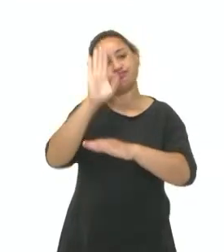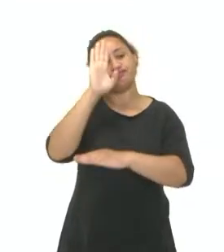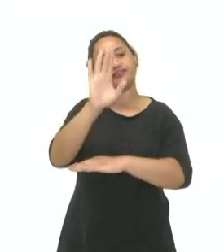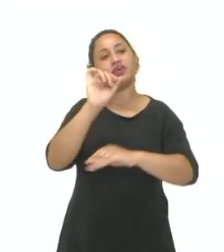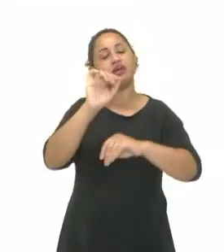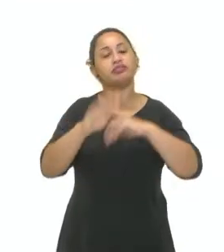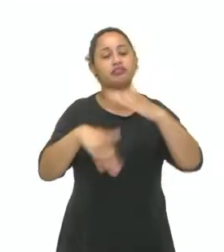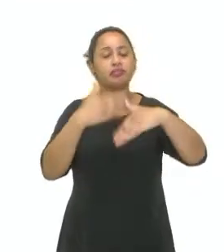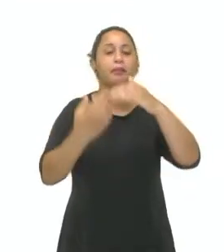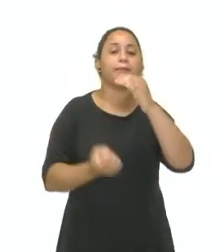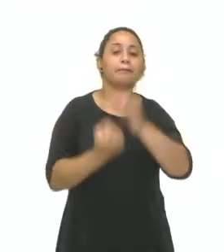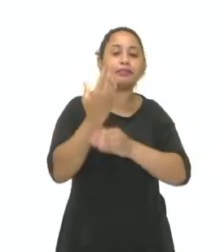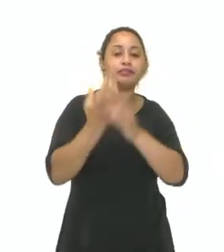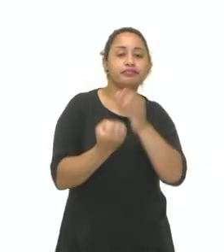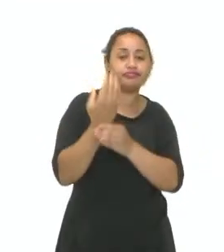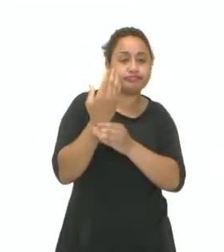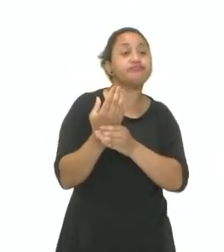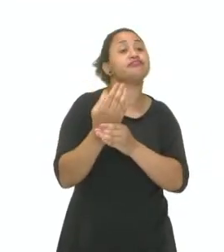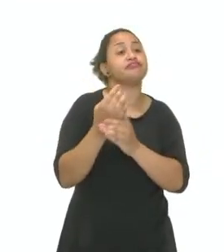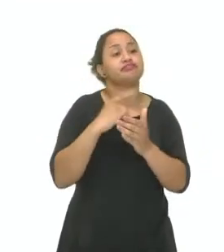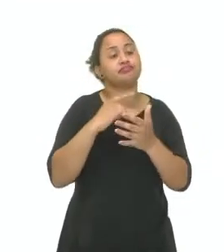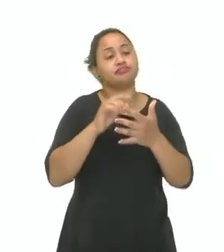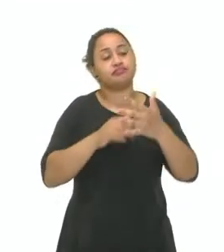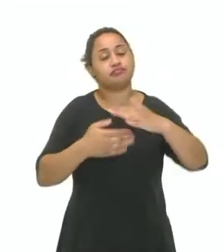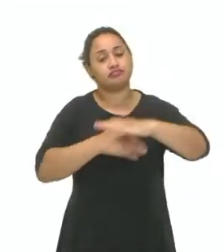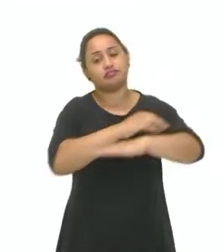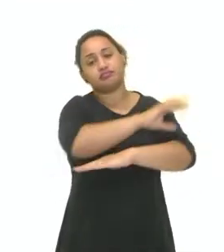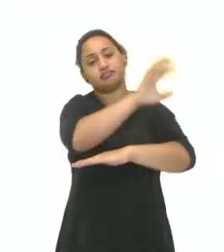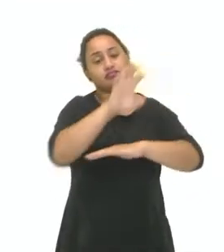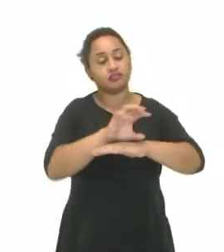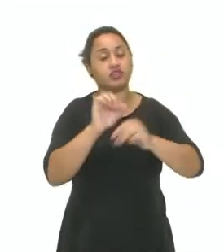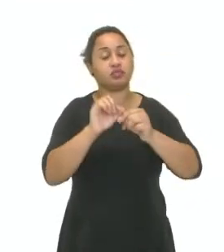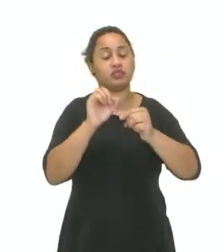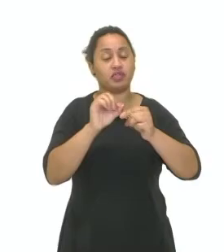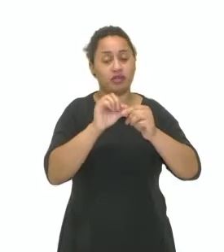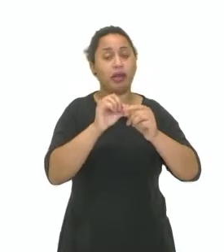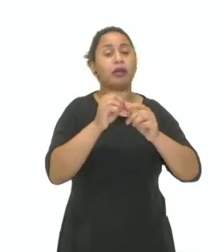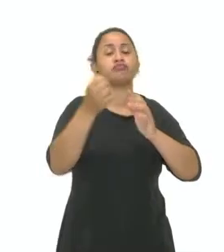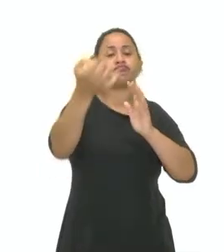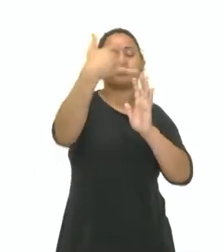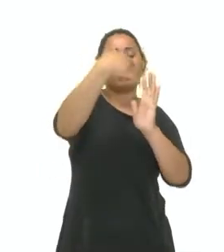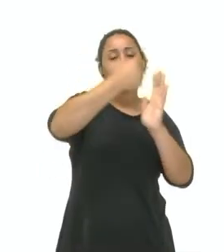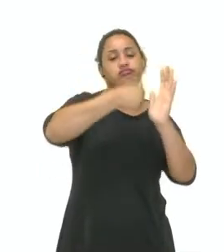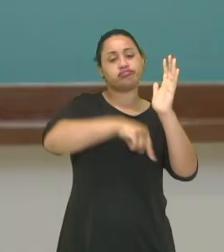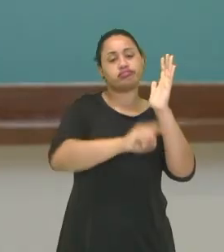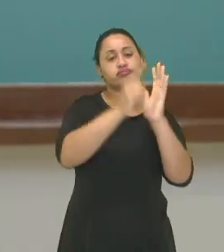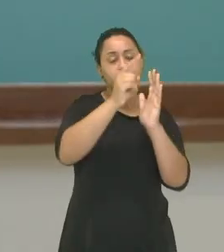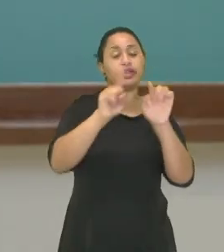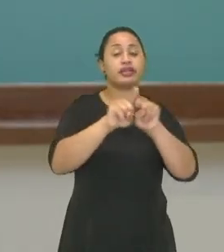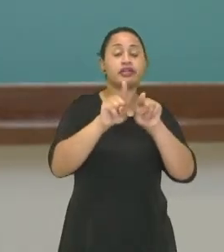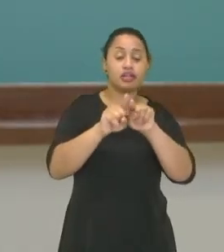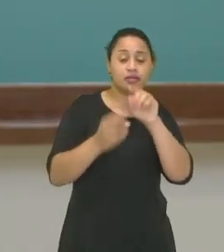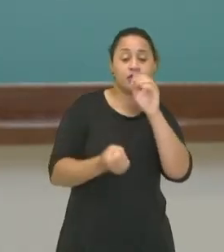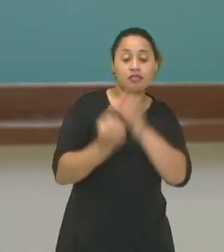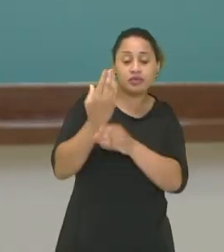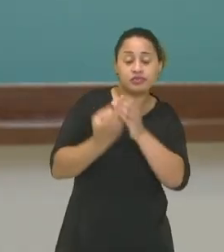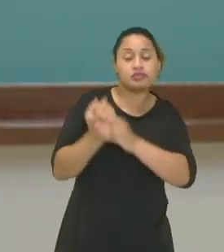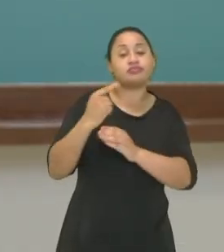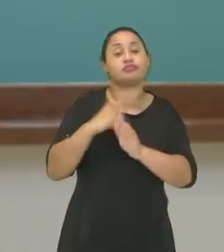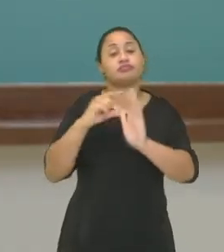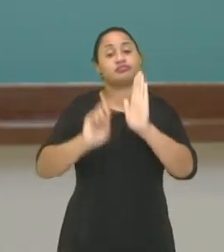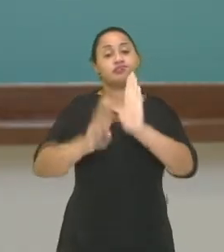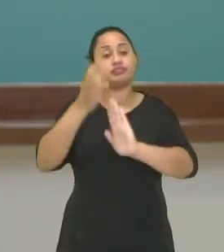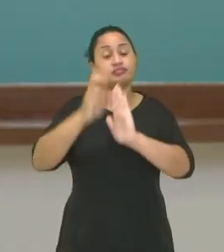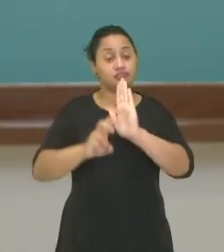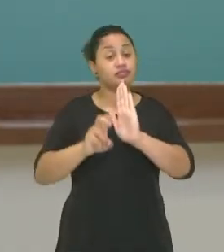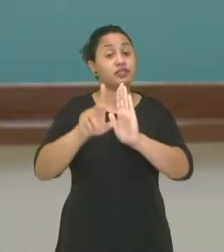da produtividade, tá? Nesse ecossistema por fazerem fotossíntese e participarem diretamente na produção de energia. Então, lembrando assim desse conceito, você não